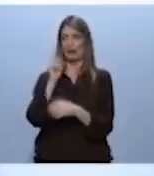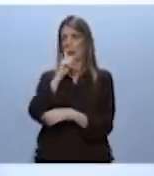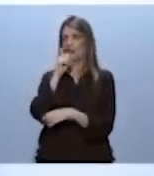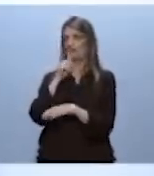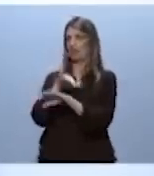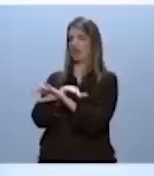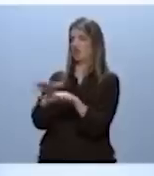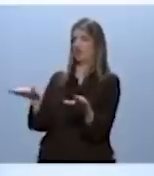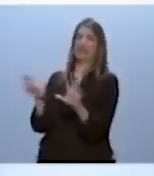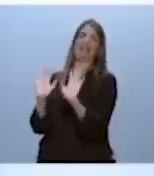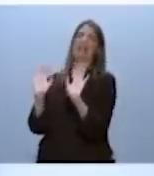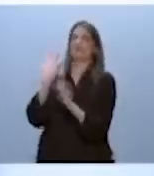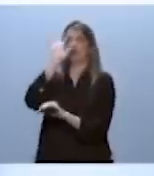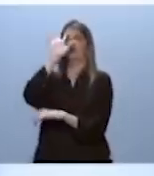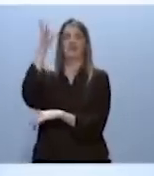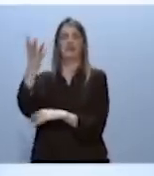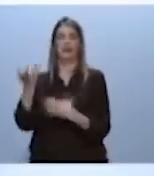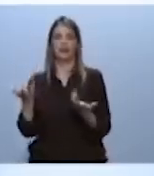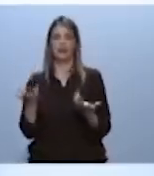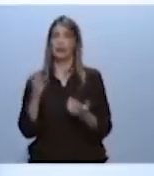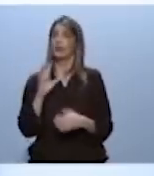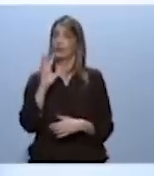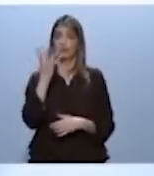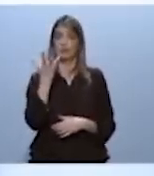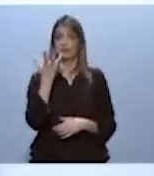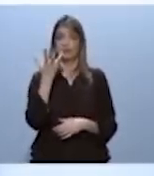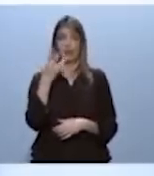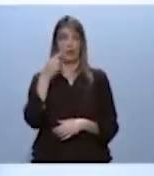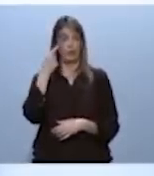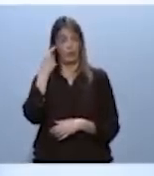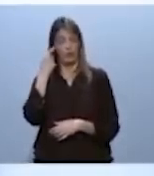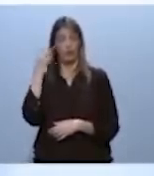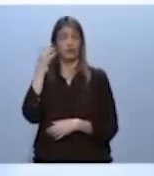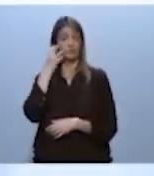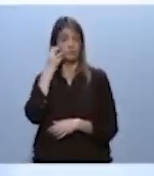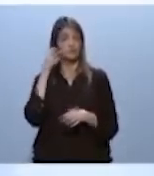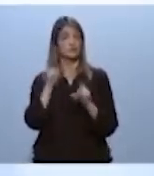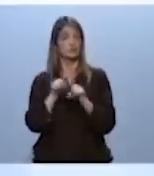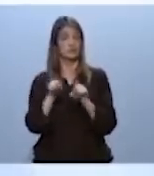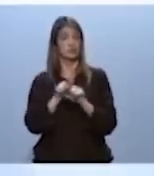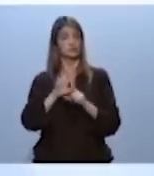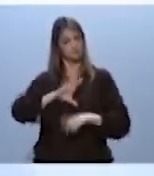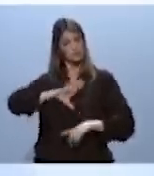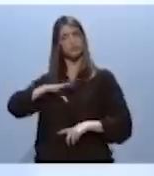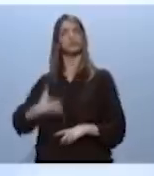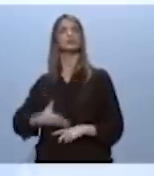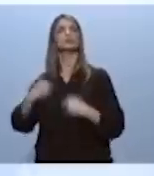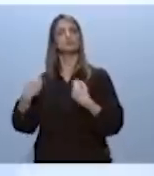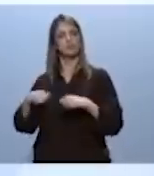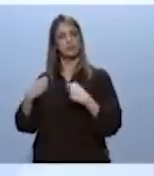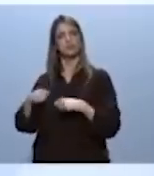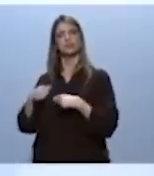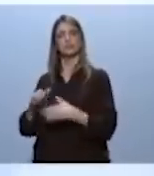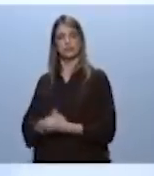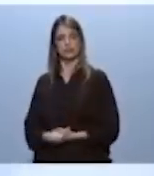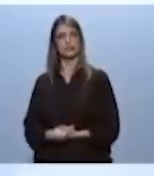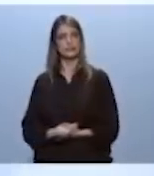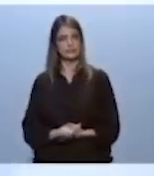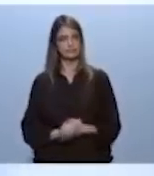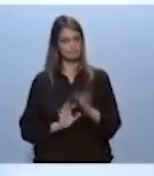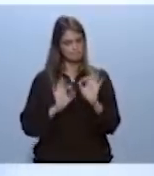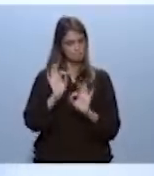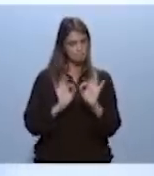dizer que vai acabar e não acabar com nada como aconteceu com o governo do Bruninho Dora com coragem para tomar as medidas necessárias